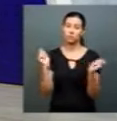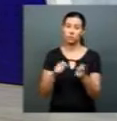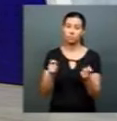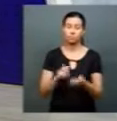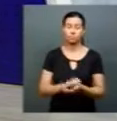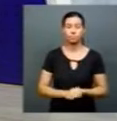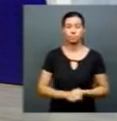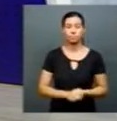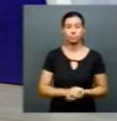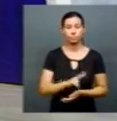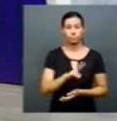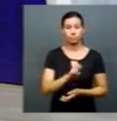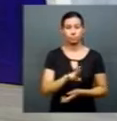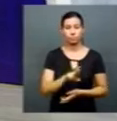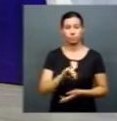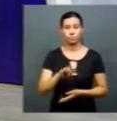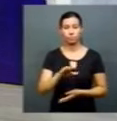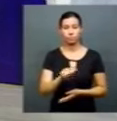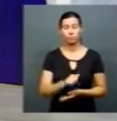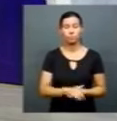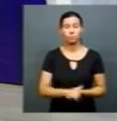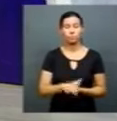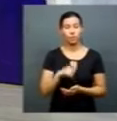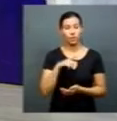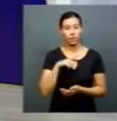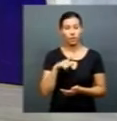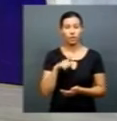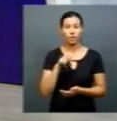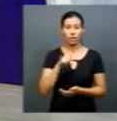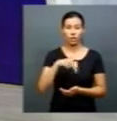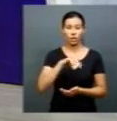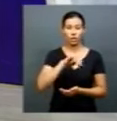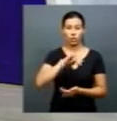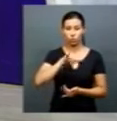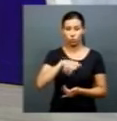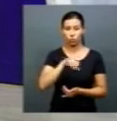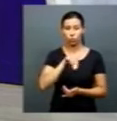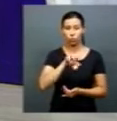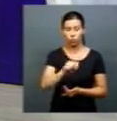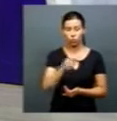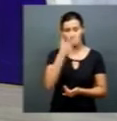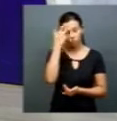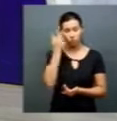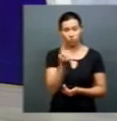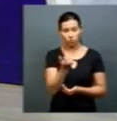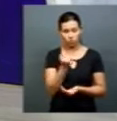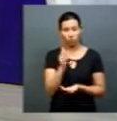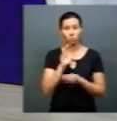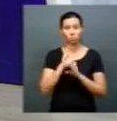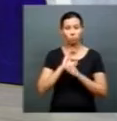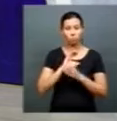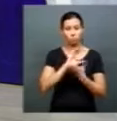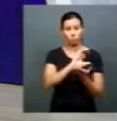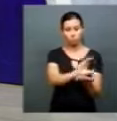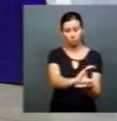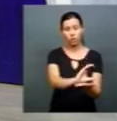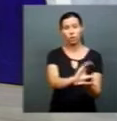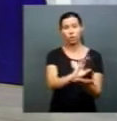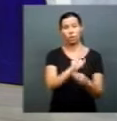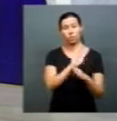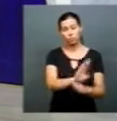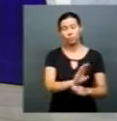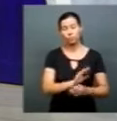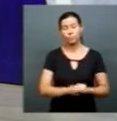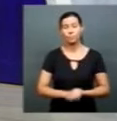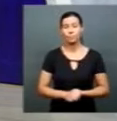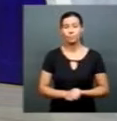Ô, Vérica, tem os anjos, né, que eles chamam de os anjos, os investidores. É aquilo que nós falamos agora há pouco,